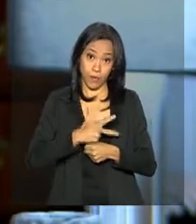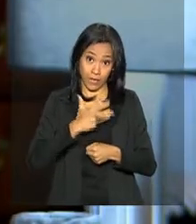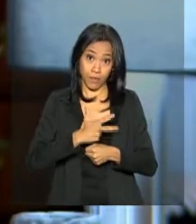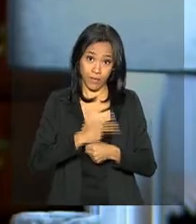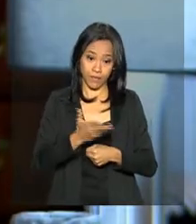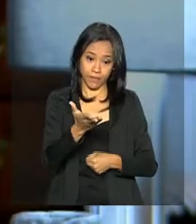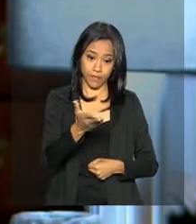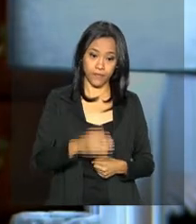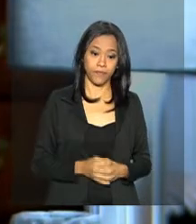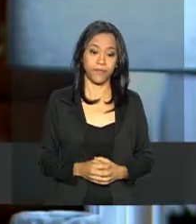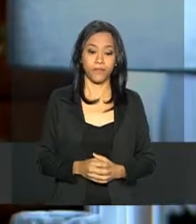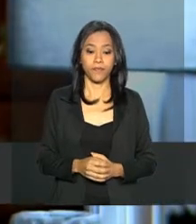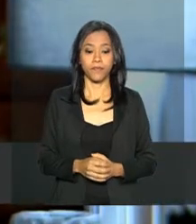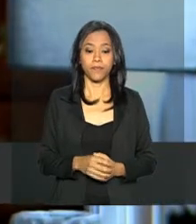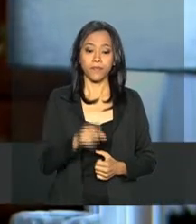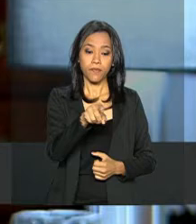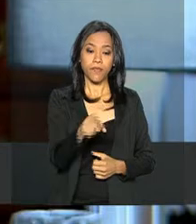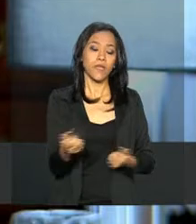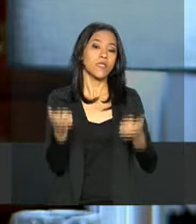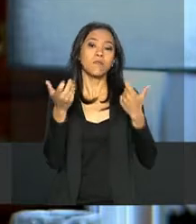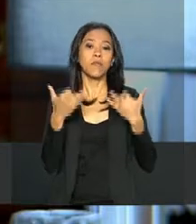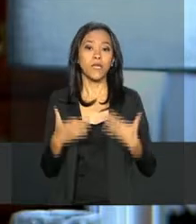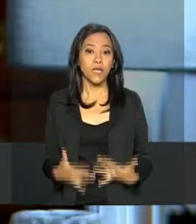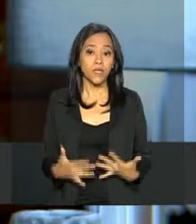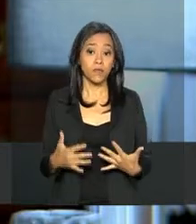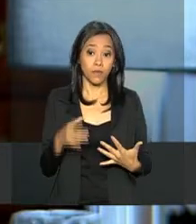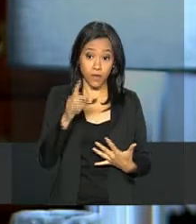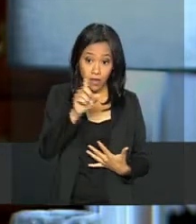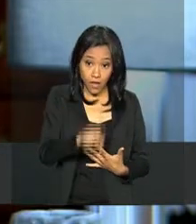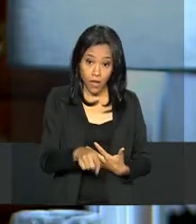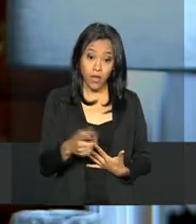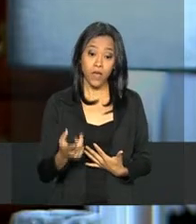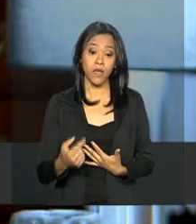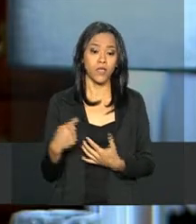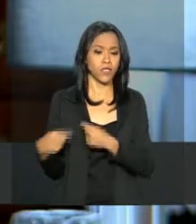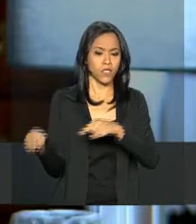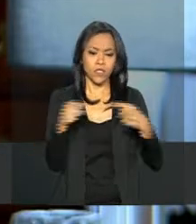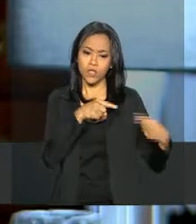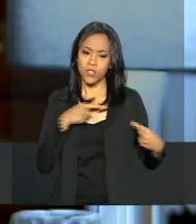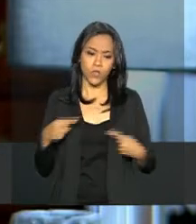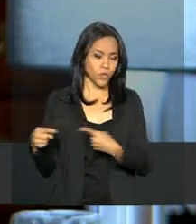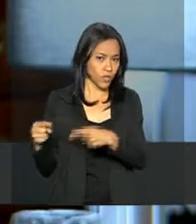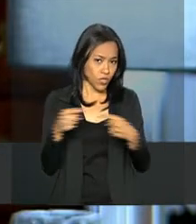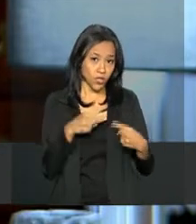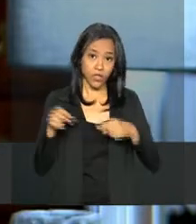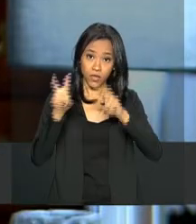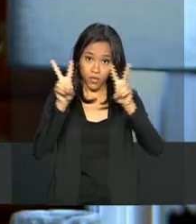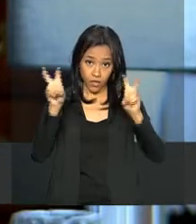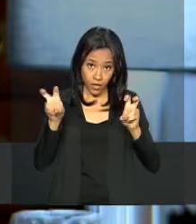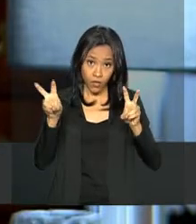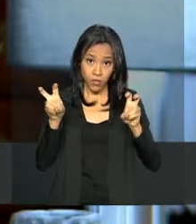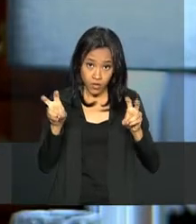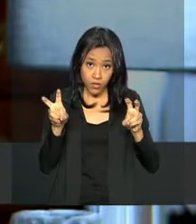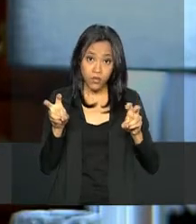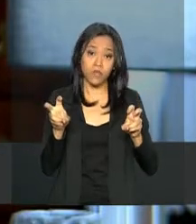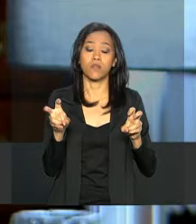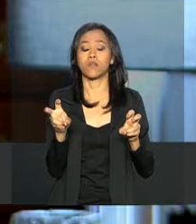é uma uma ocasião de quem discutirá assuntos de